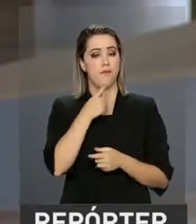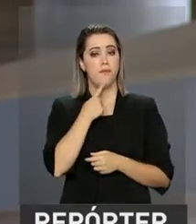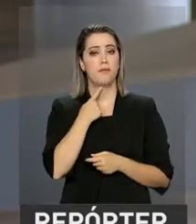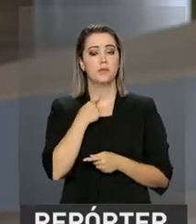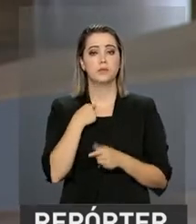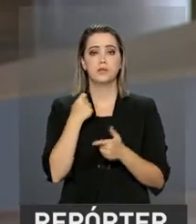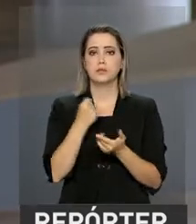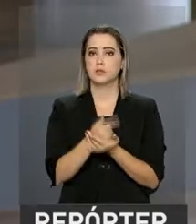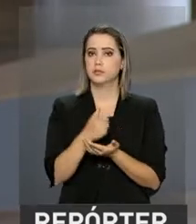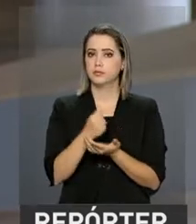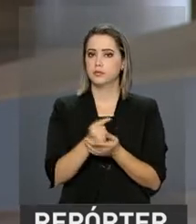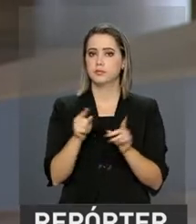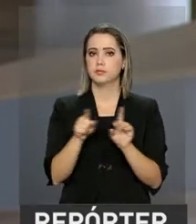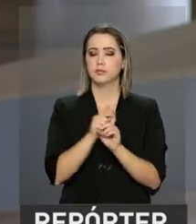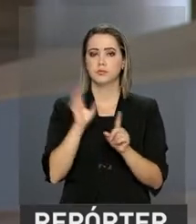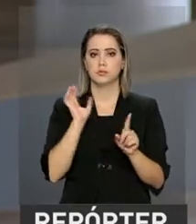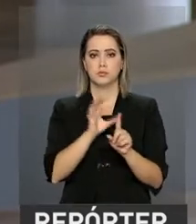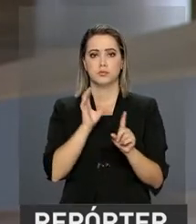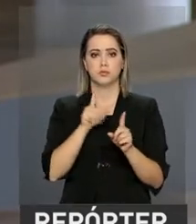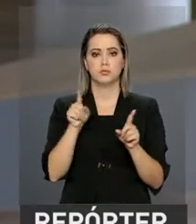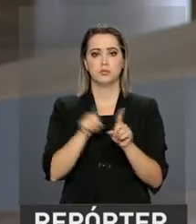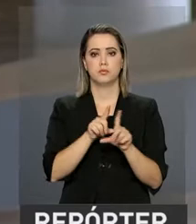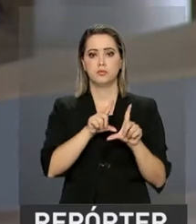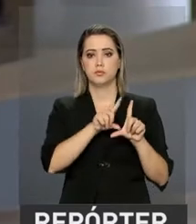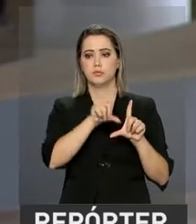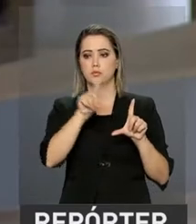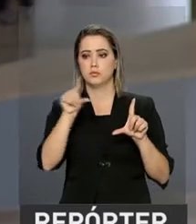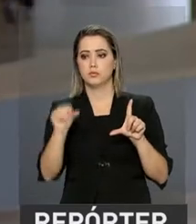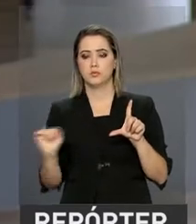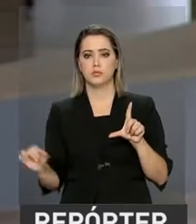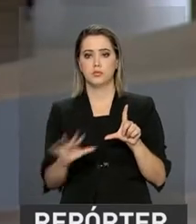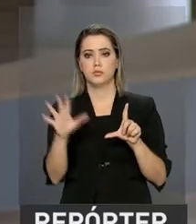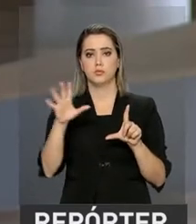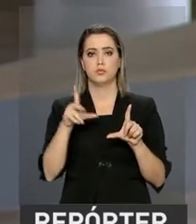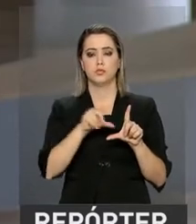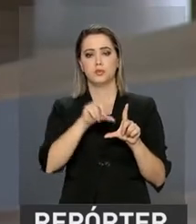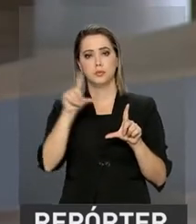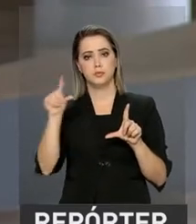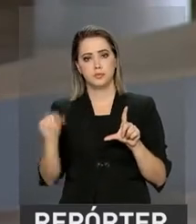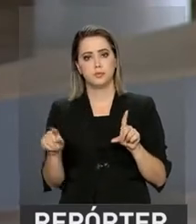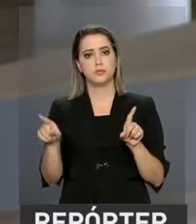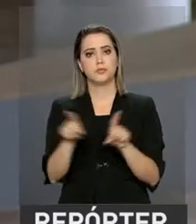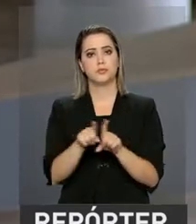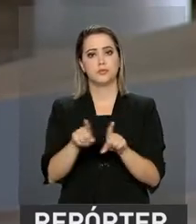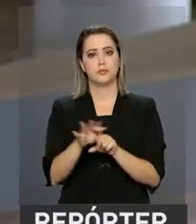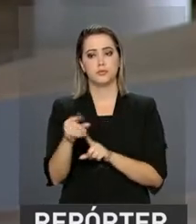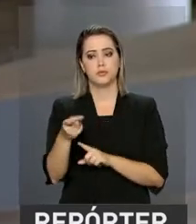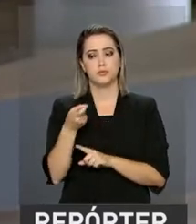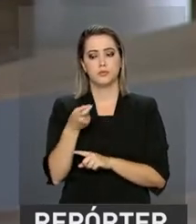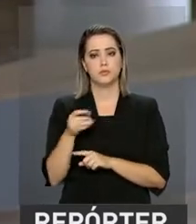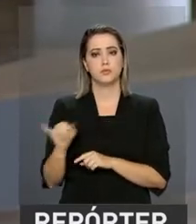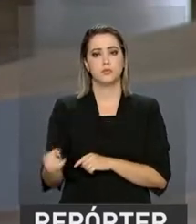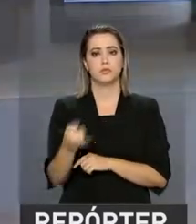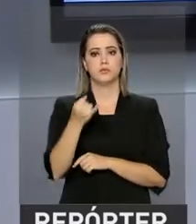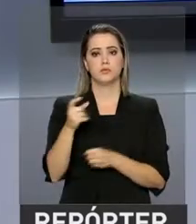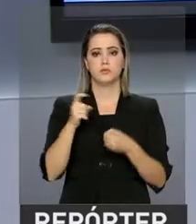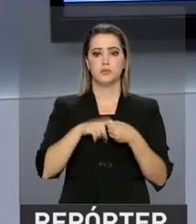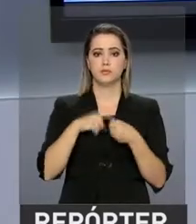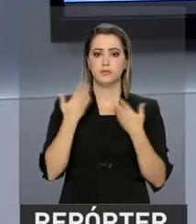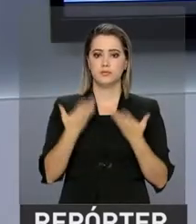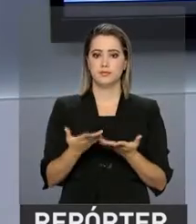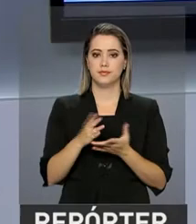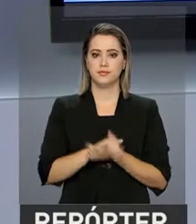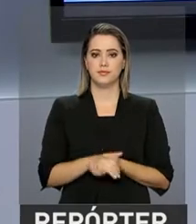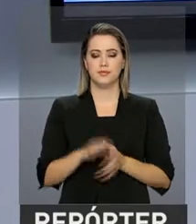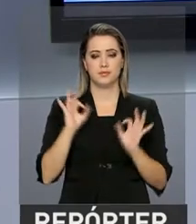fator também influenciado pela queda na inflação e pela queda também da taxa de juros voltamos com você roberto